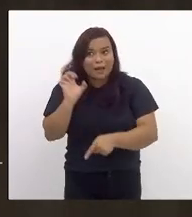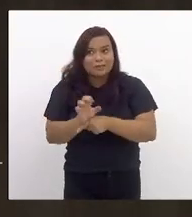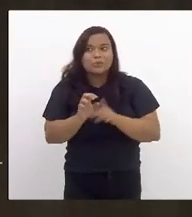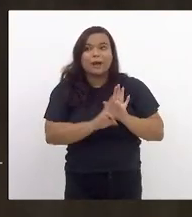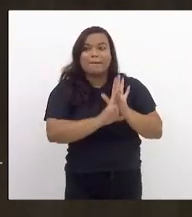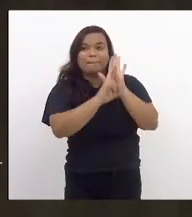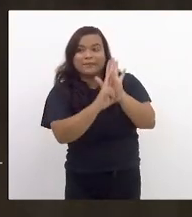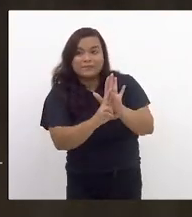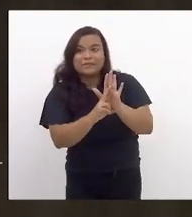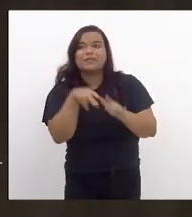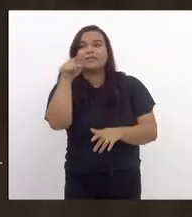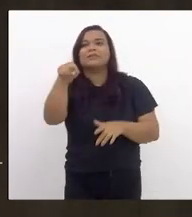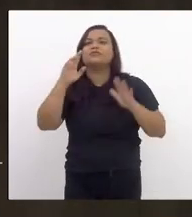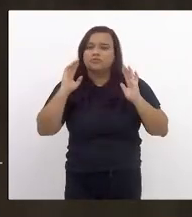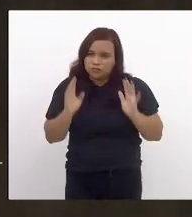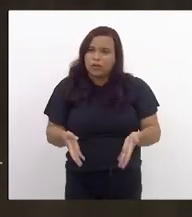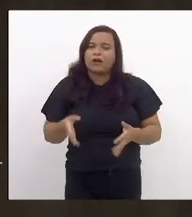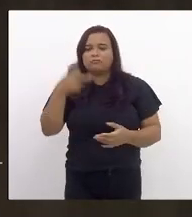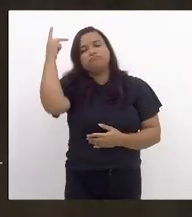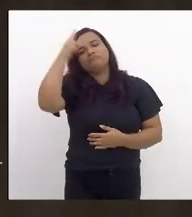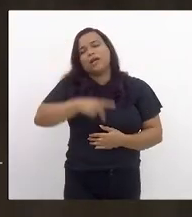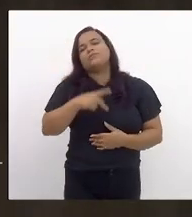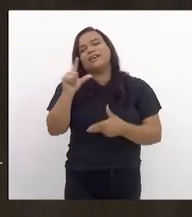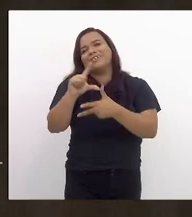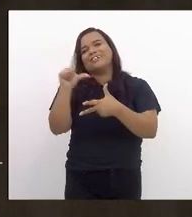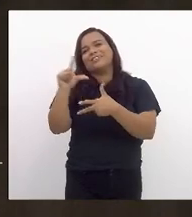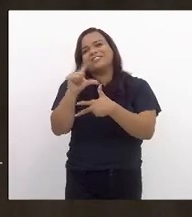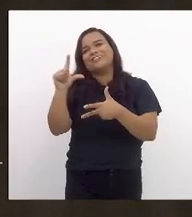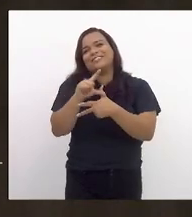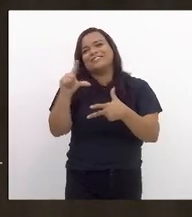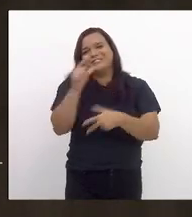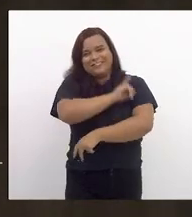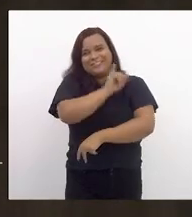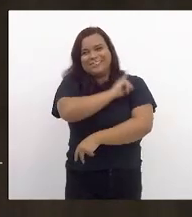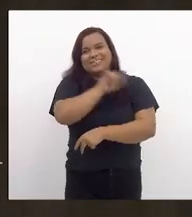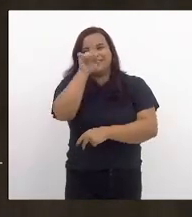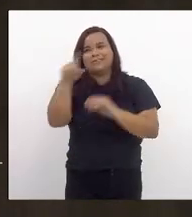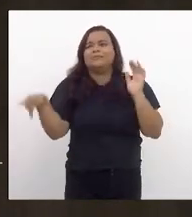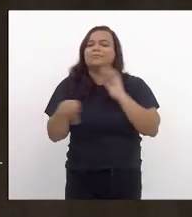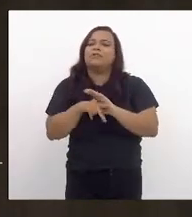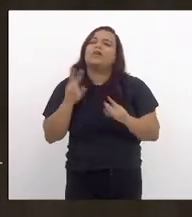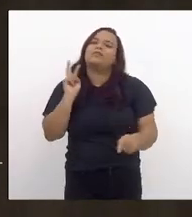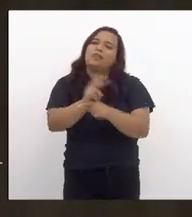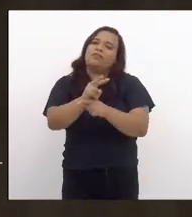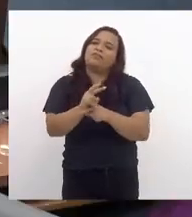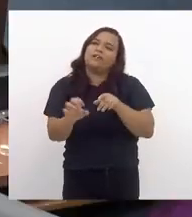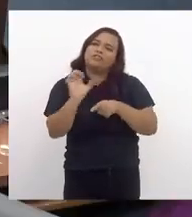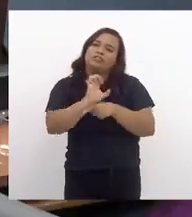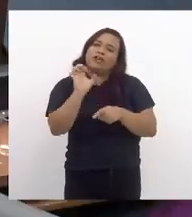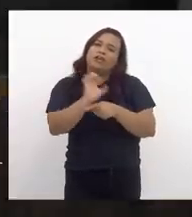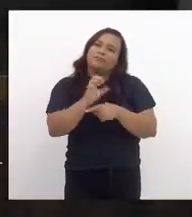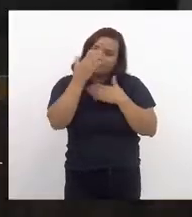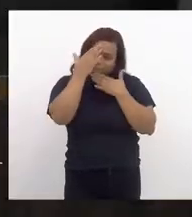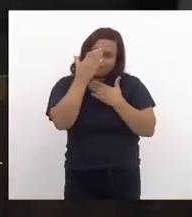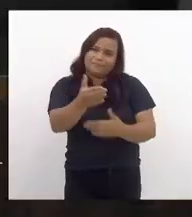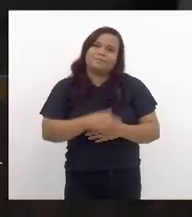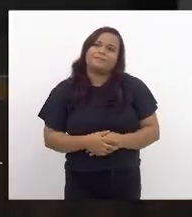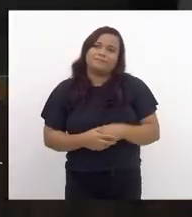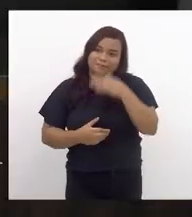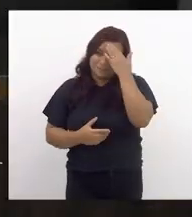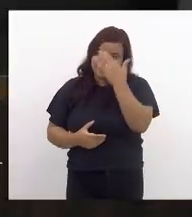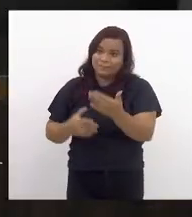se colocado como presidente do Legislativo Fluminense, um legítimo defensor do nosso Estado. Muito obrigado, presidente. Obrigado, deputado